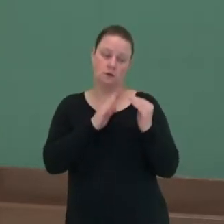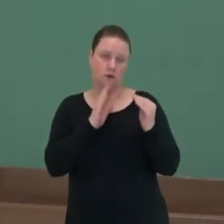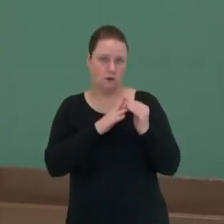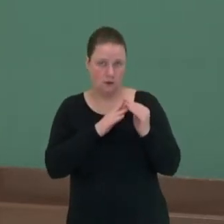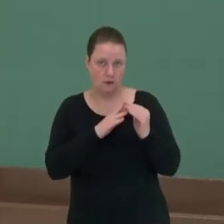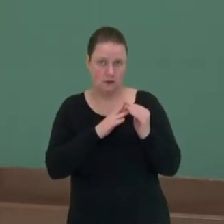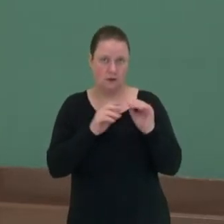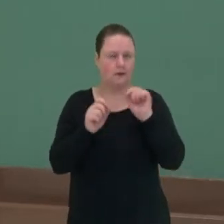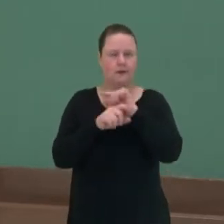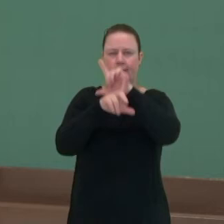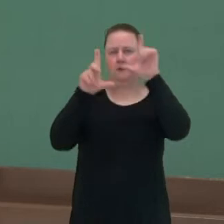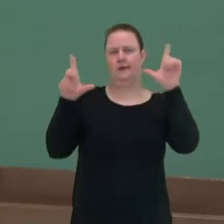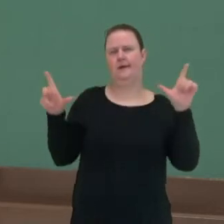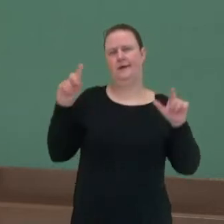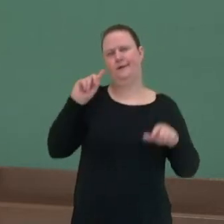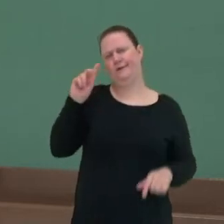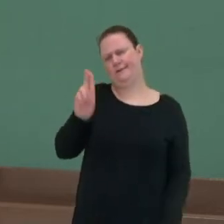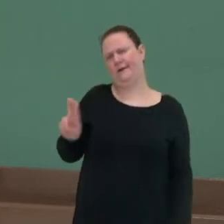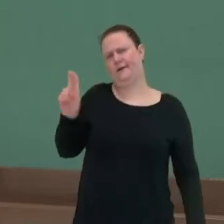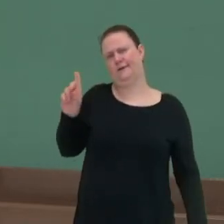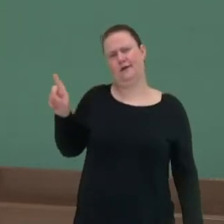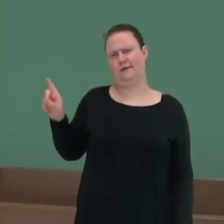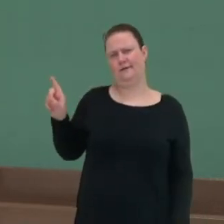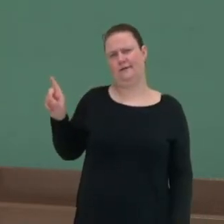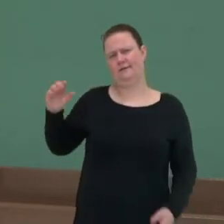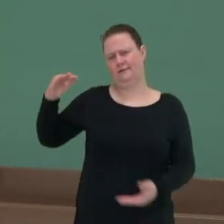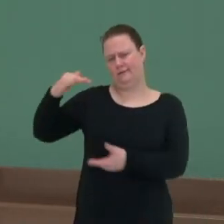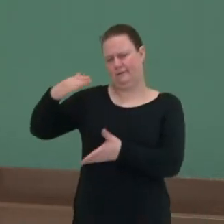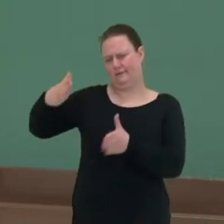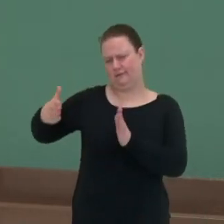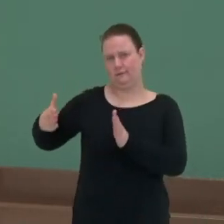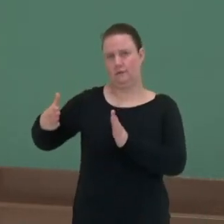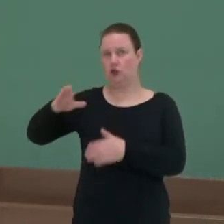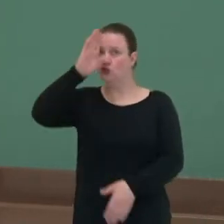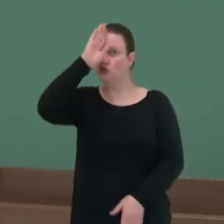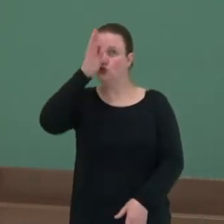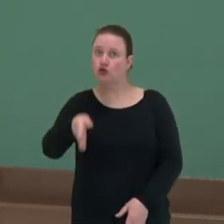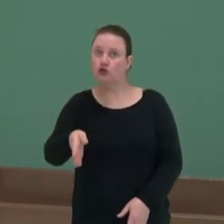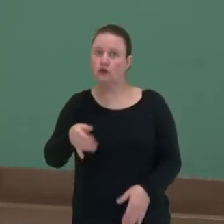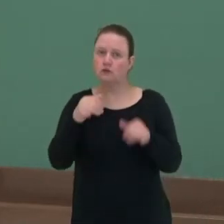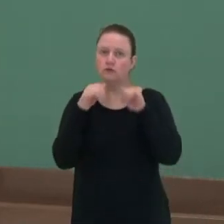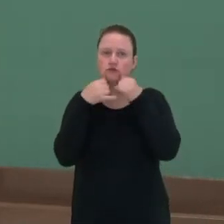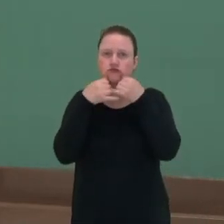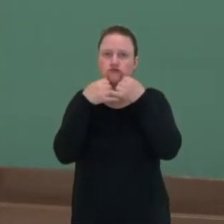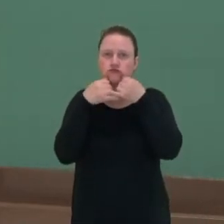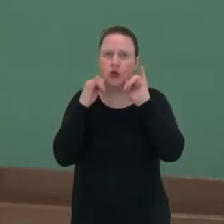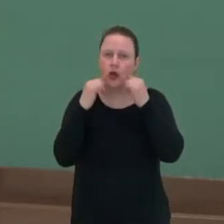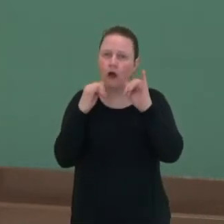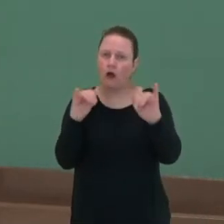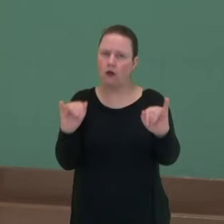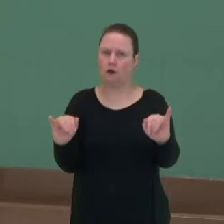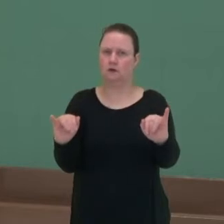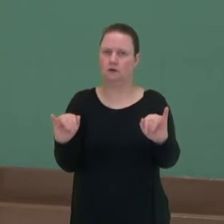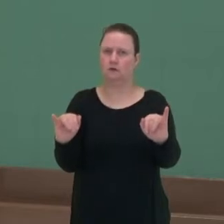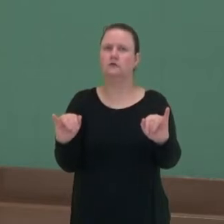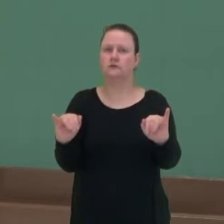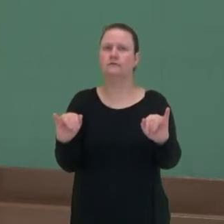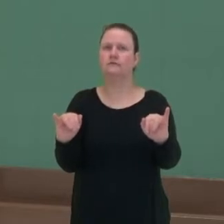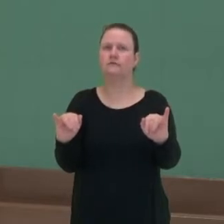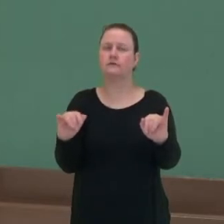vai estar acionando a lâmpada do seu quarto, por exemplo. Está diretamente ligado à corrente